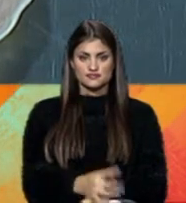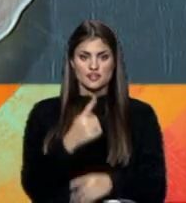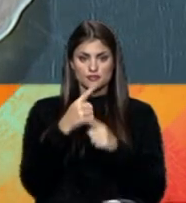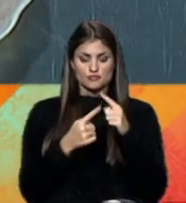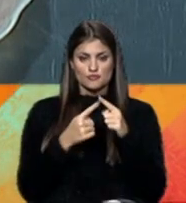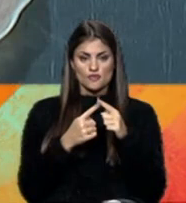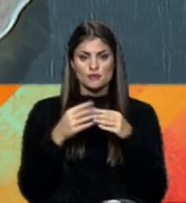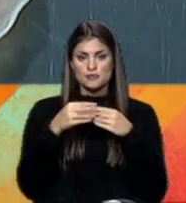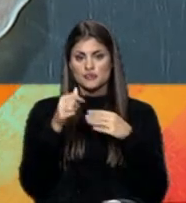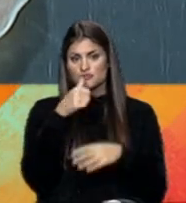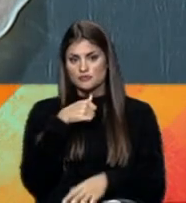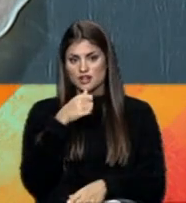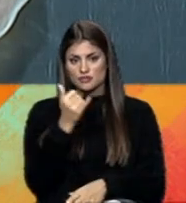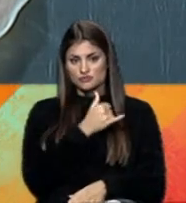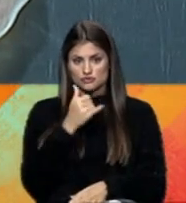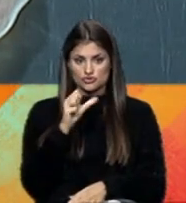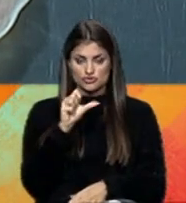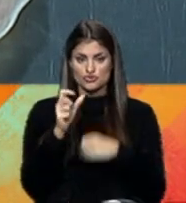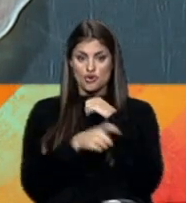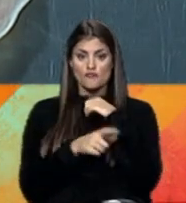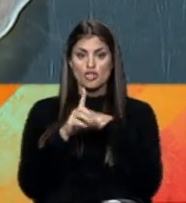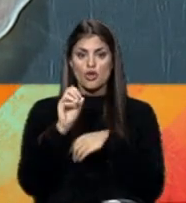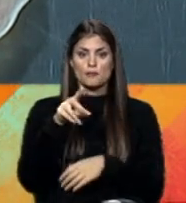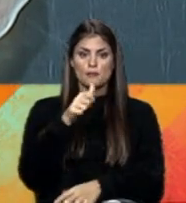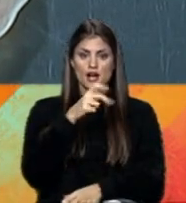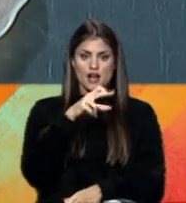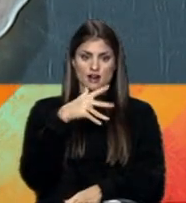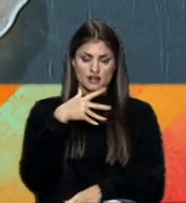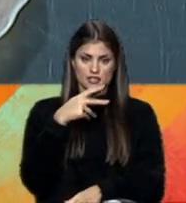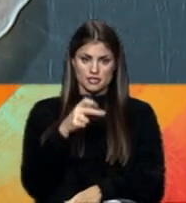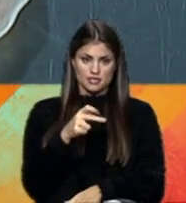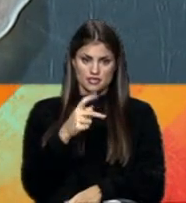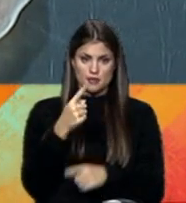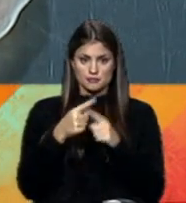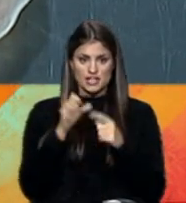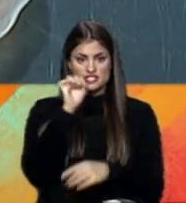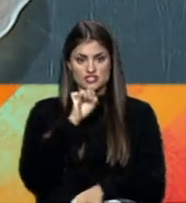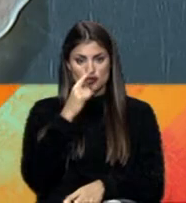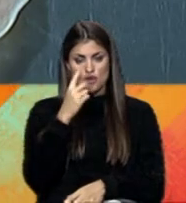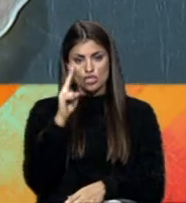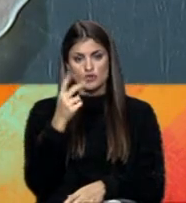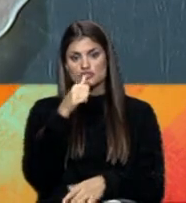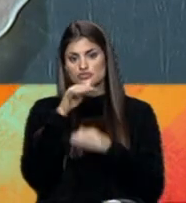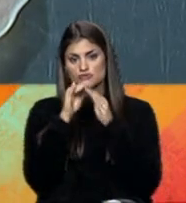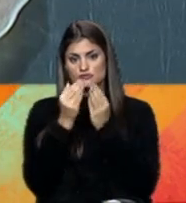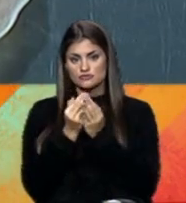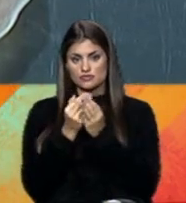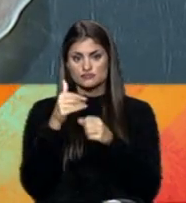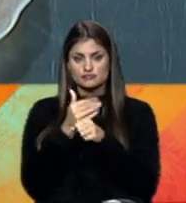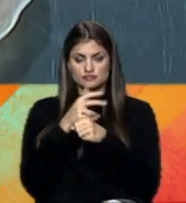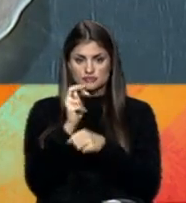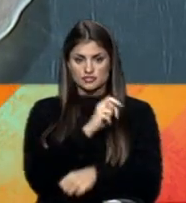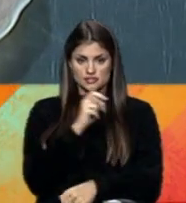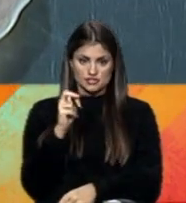Isso é uma blasfémia. Um quarto de pimento vermelho, 200 gramas de couve lombarda em juliana, meia cenoura, 2 tomates cortados em cubos, 300 gramas